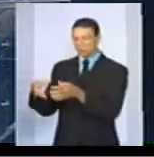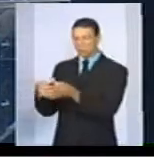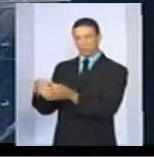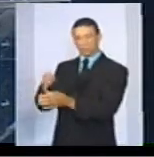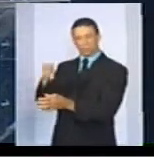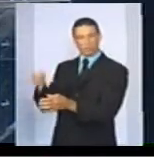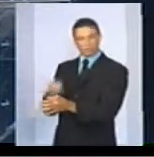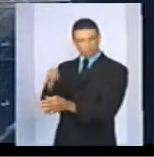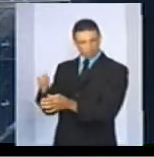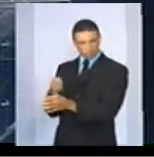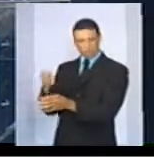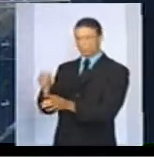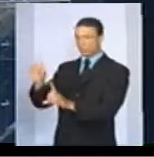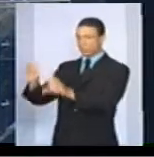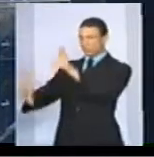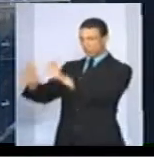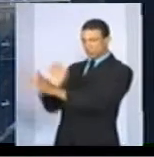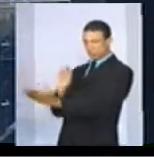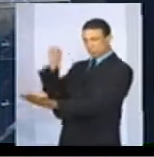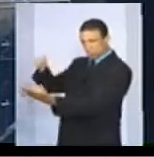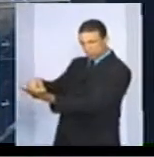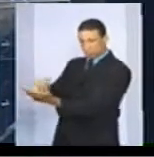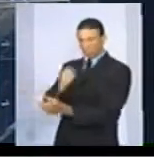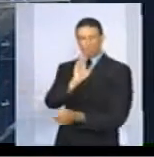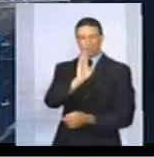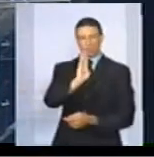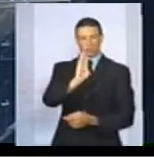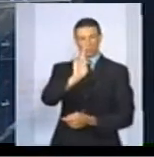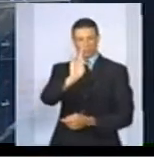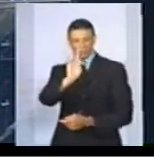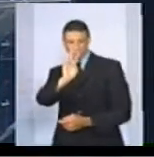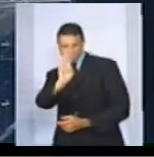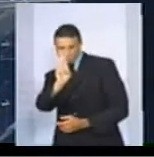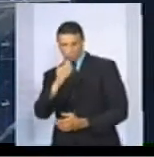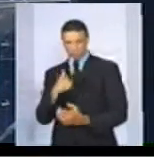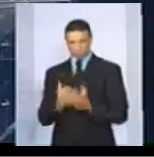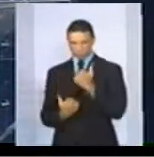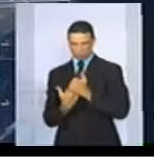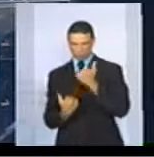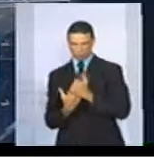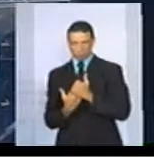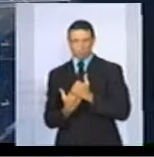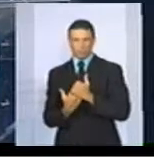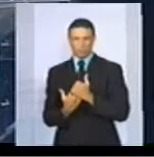assinatura e o HF a btu por nós aqui representadas